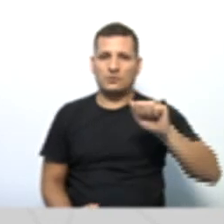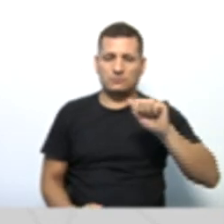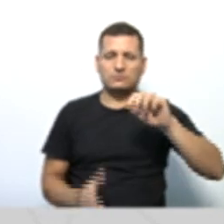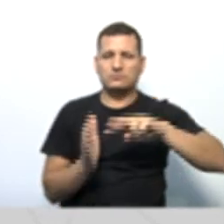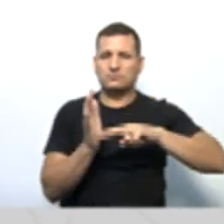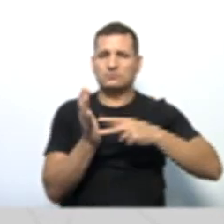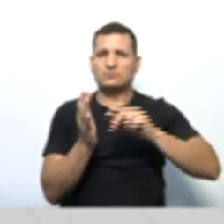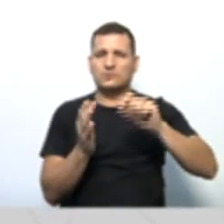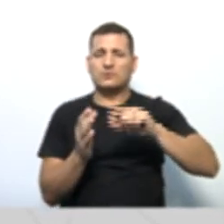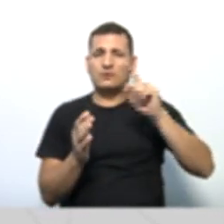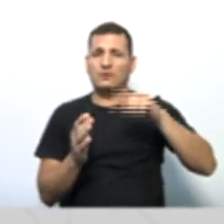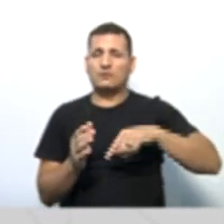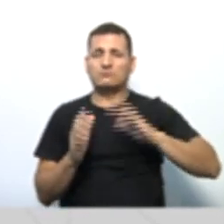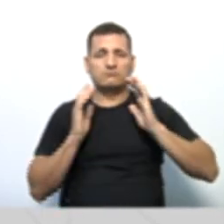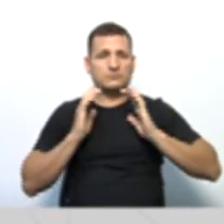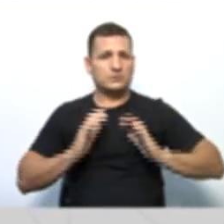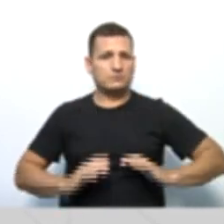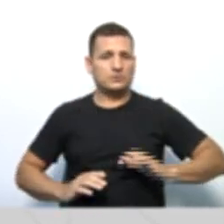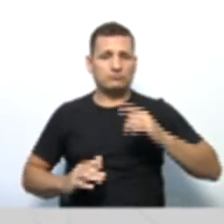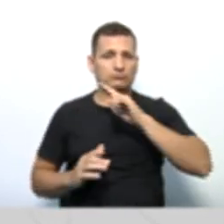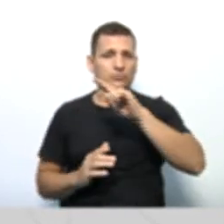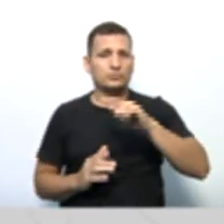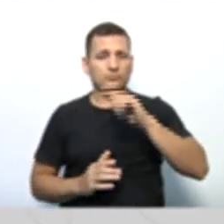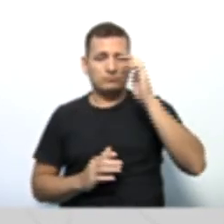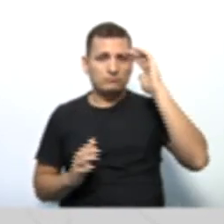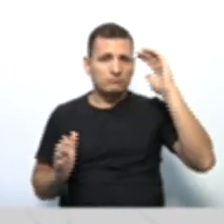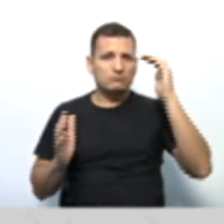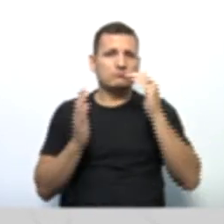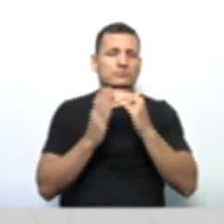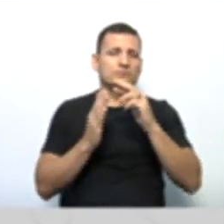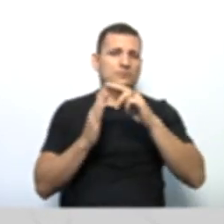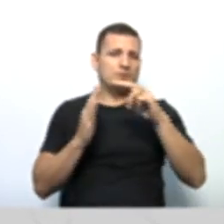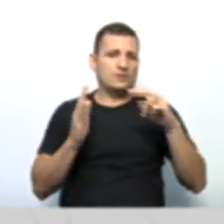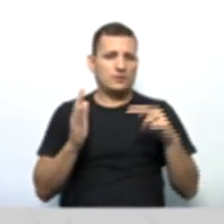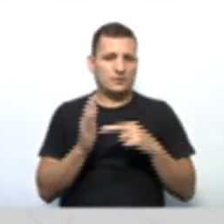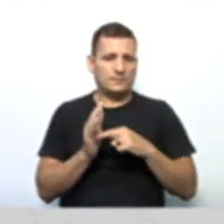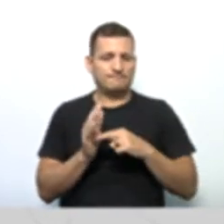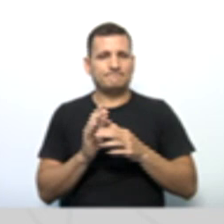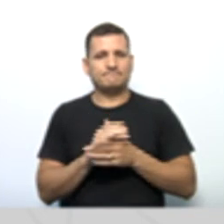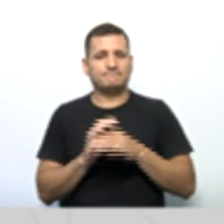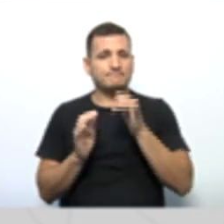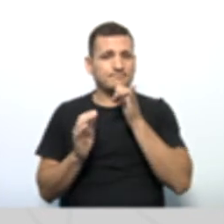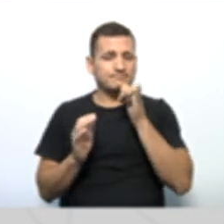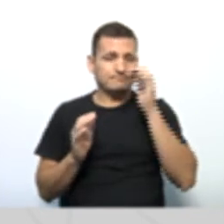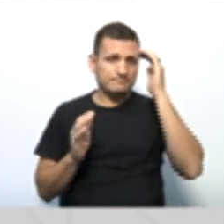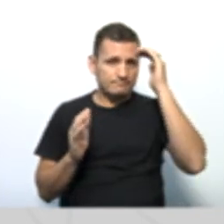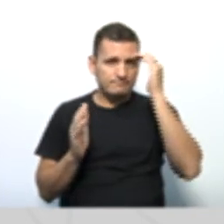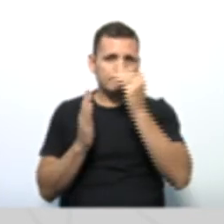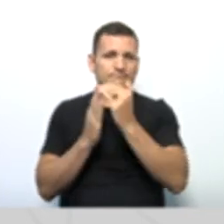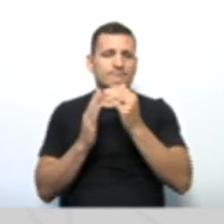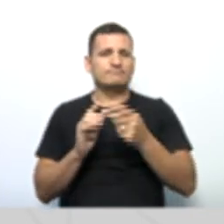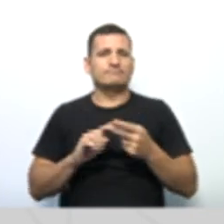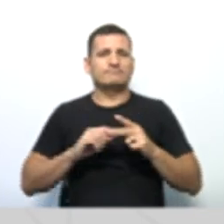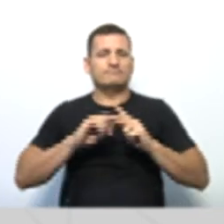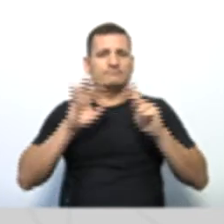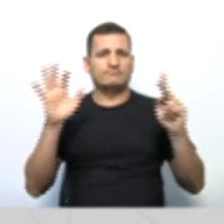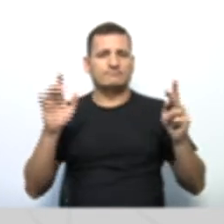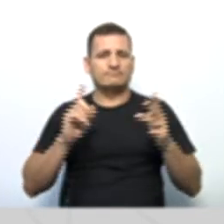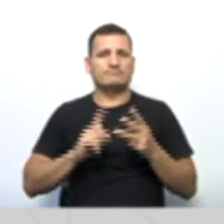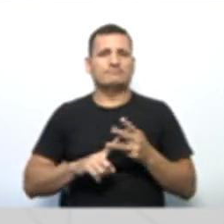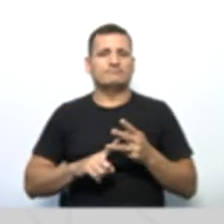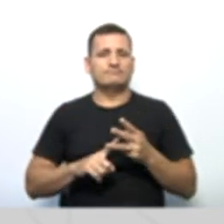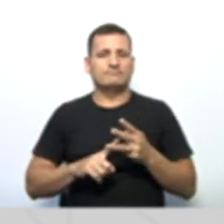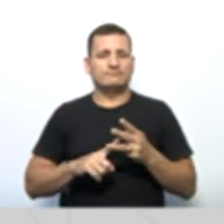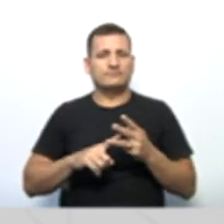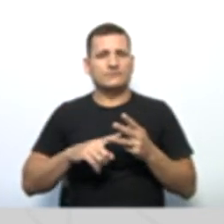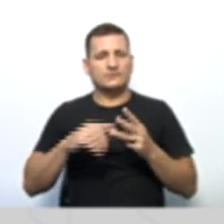serem seguidos por todos da empresa ou da categoria profissional. Como, por exemplo, respeito, transparência, lealdade,